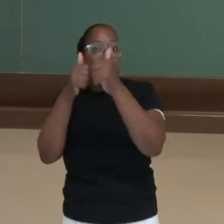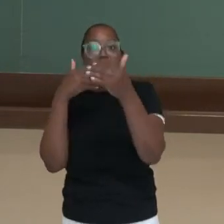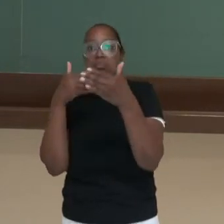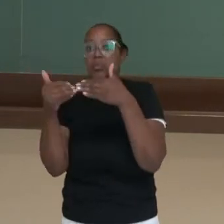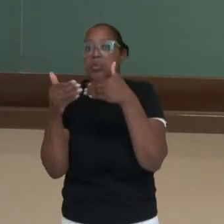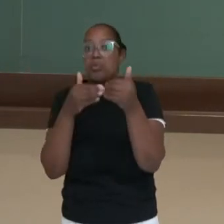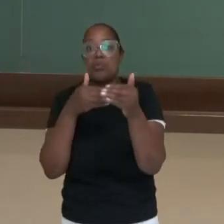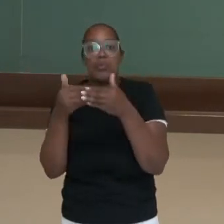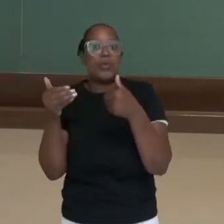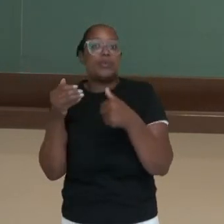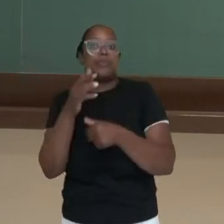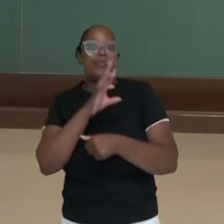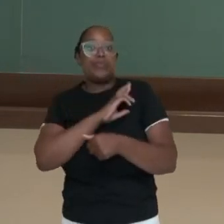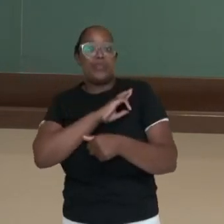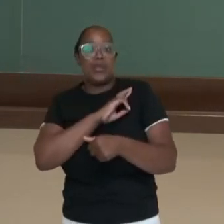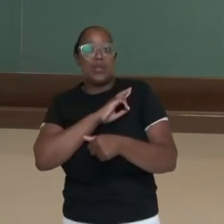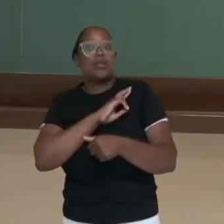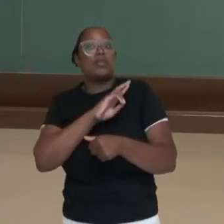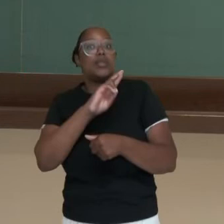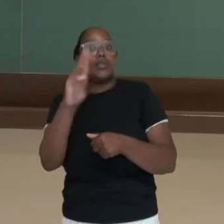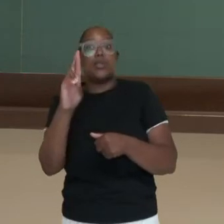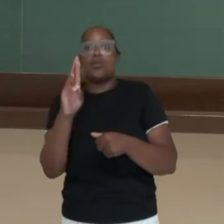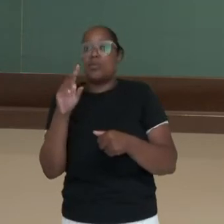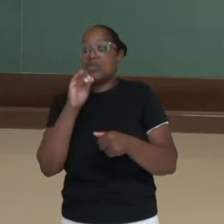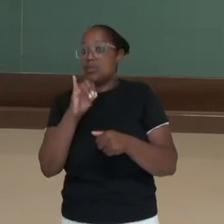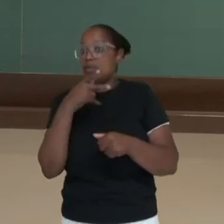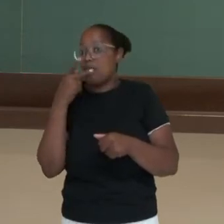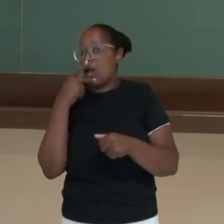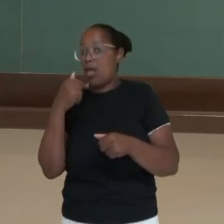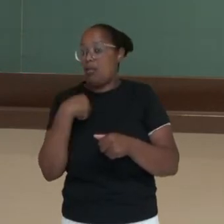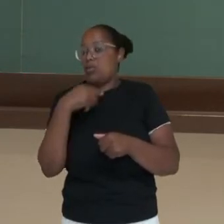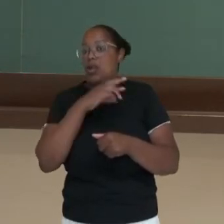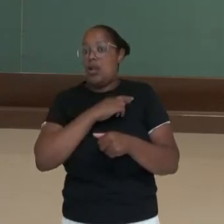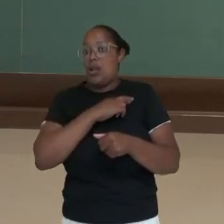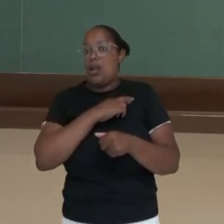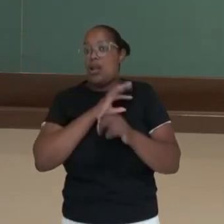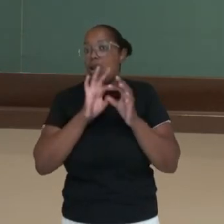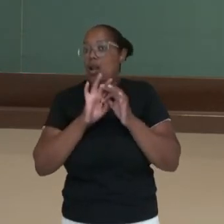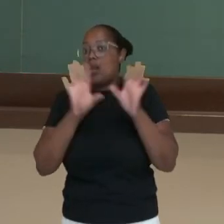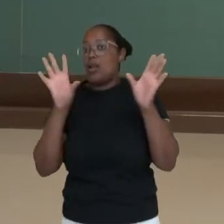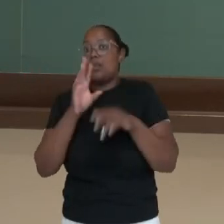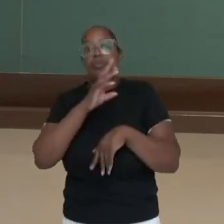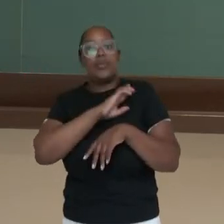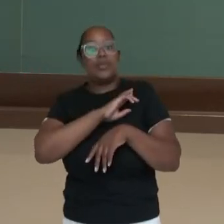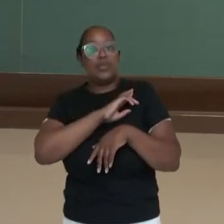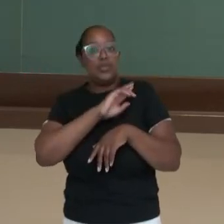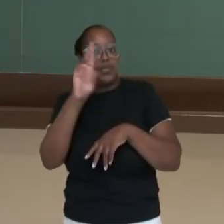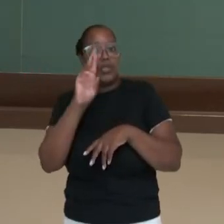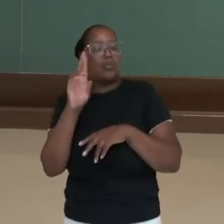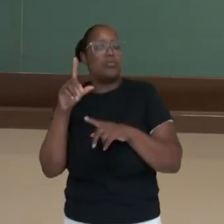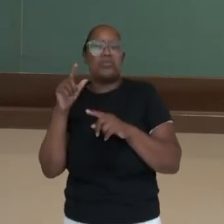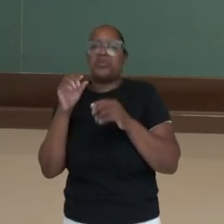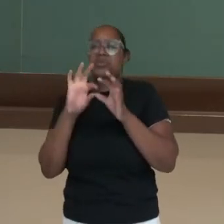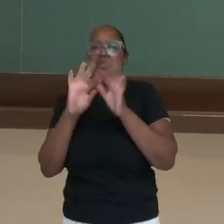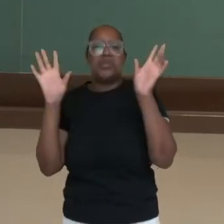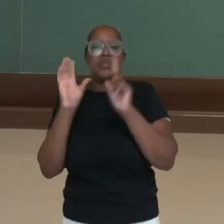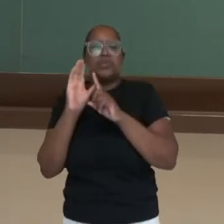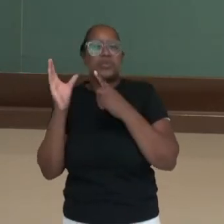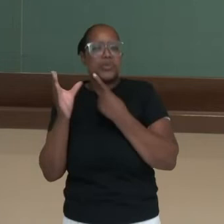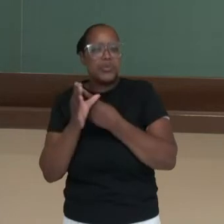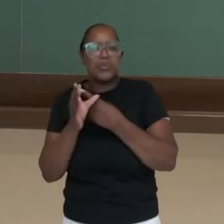religião. E quando fala que eu sou livre para seguir qualquer religião, significa que eu sou livre para os cultos, para as crenças, para